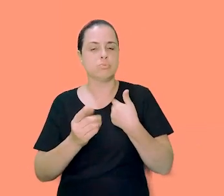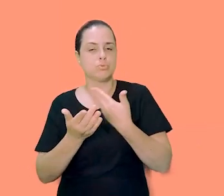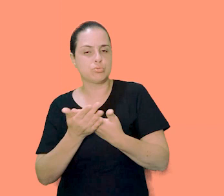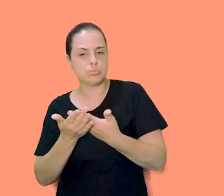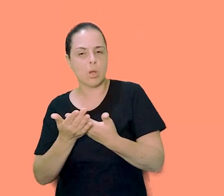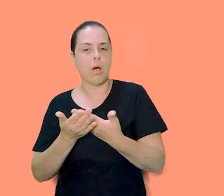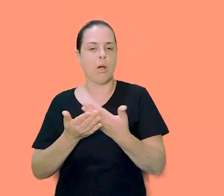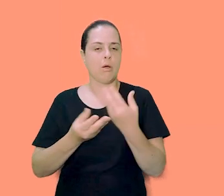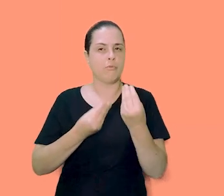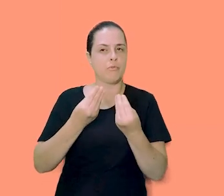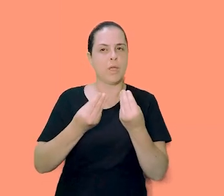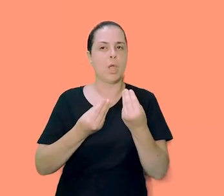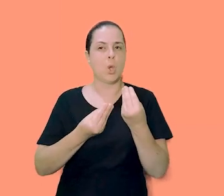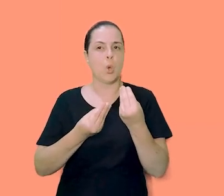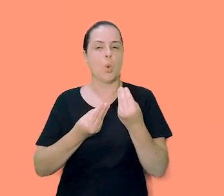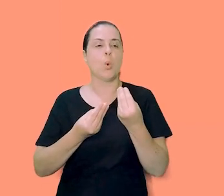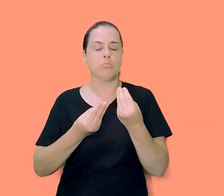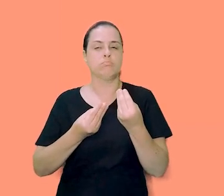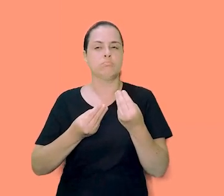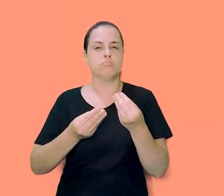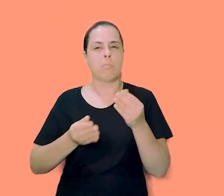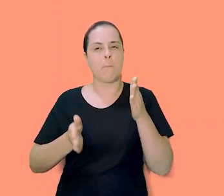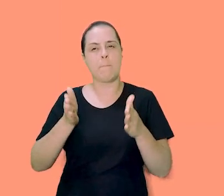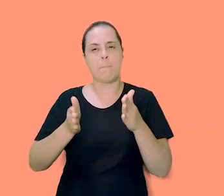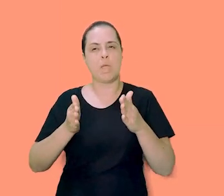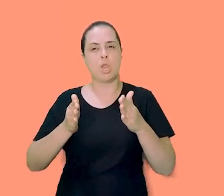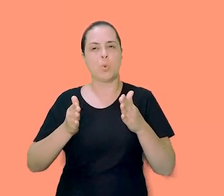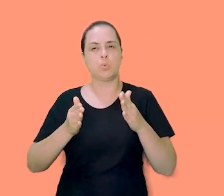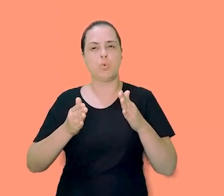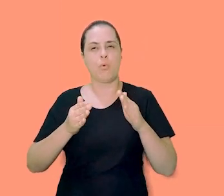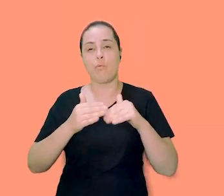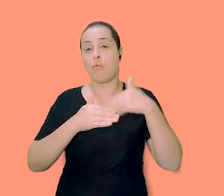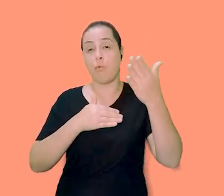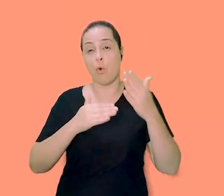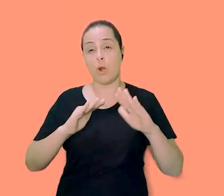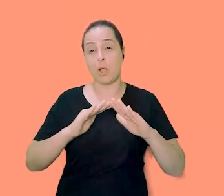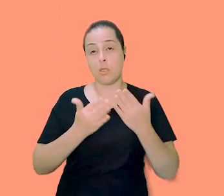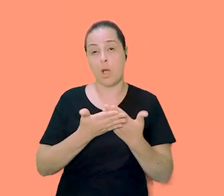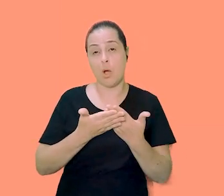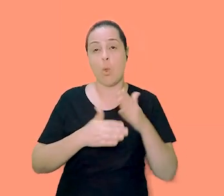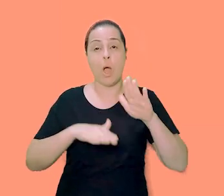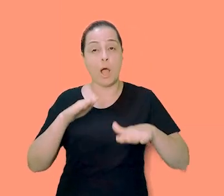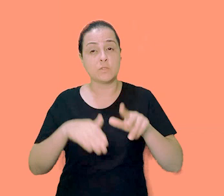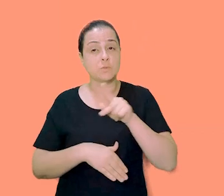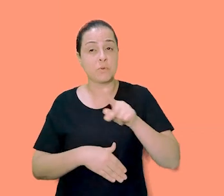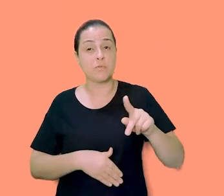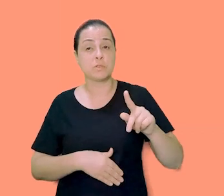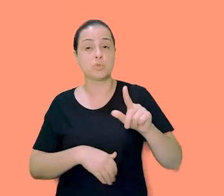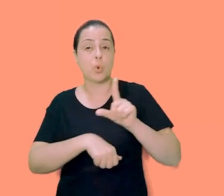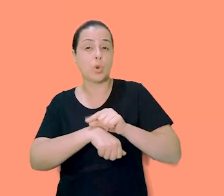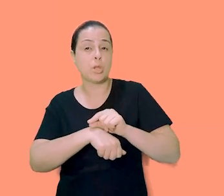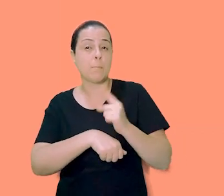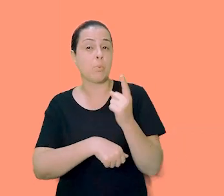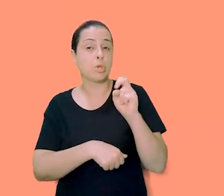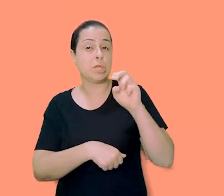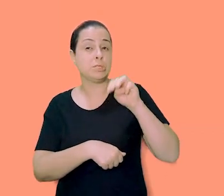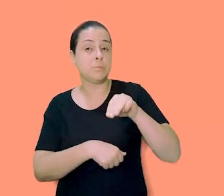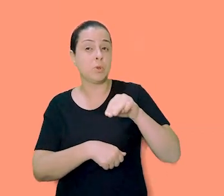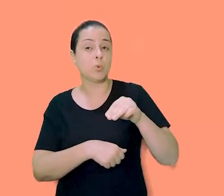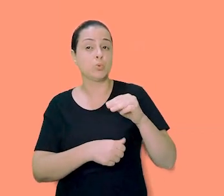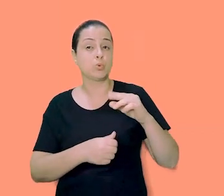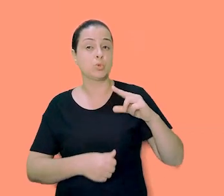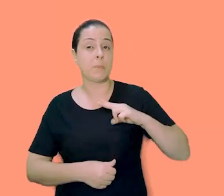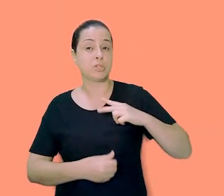faziam alguns roteirinhos por fora. Tinham professores que se ofereciam para me dar aula particular de 15 minutos antes da aula. Então, eu tive